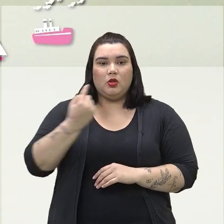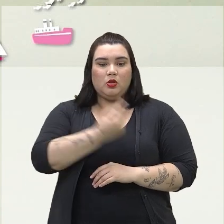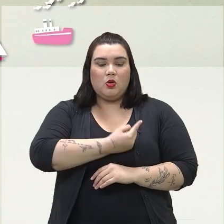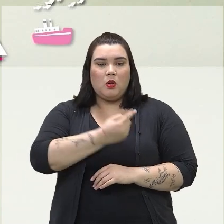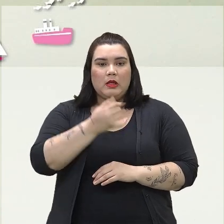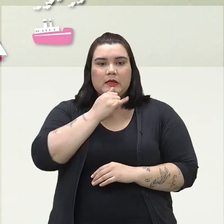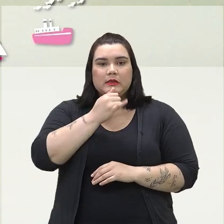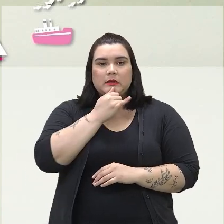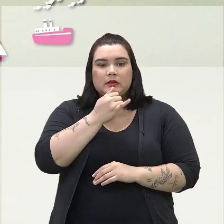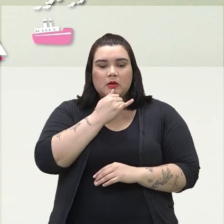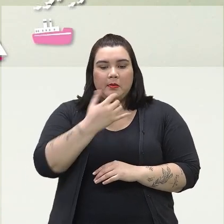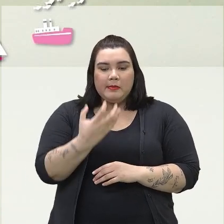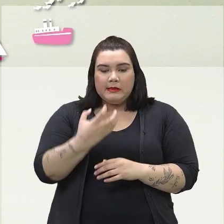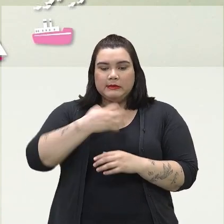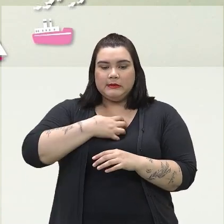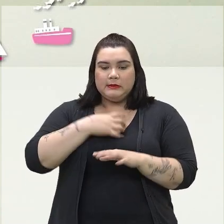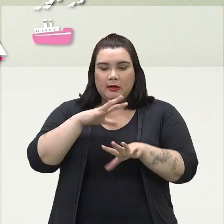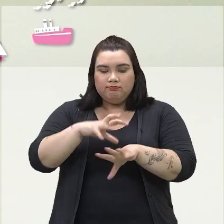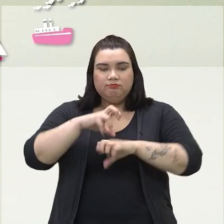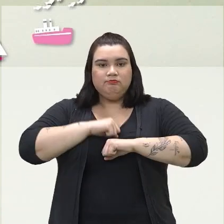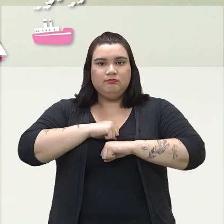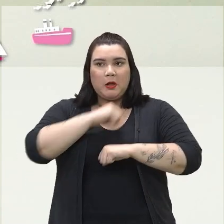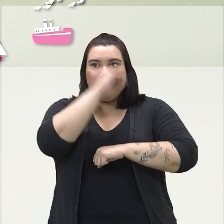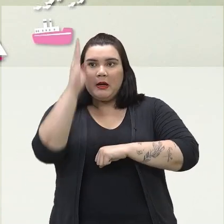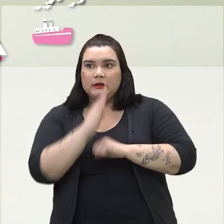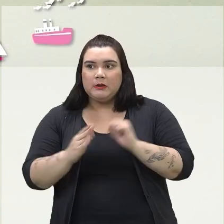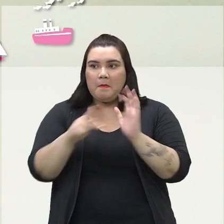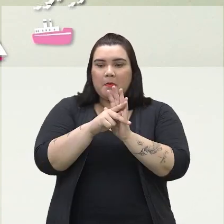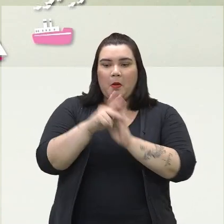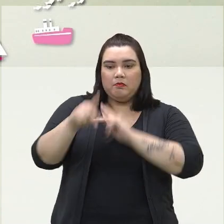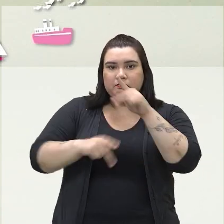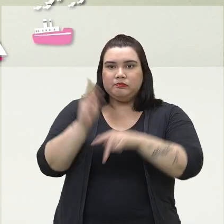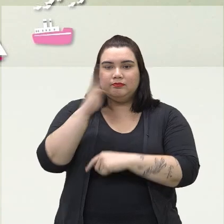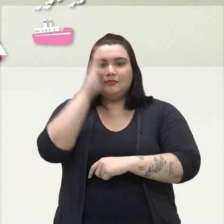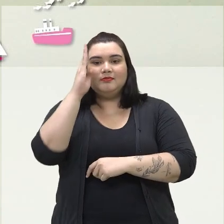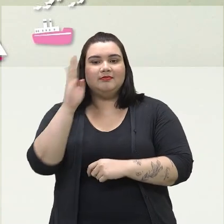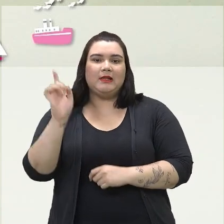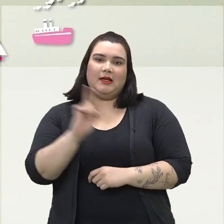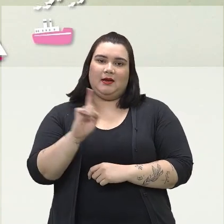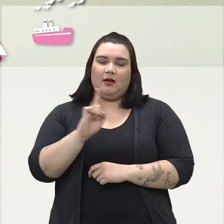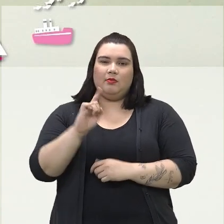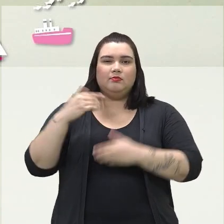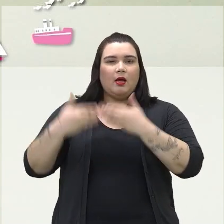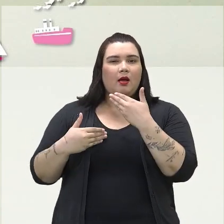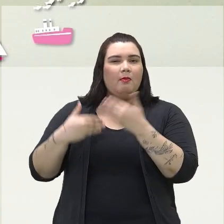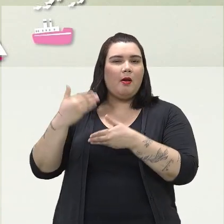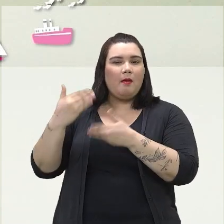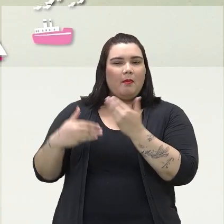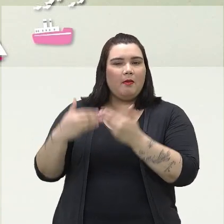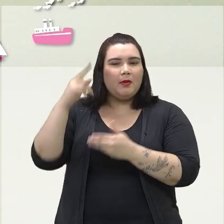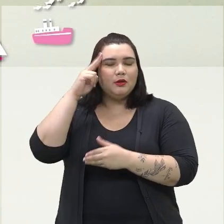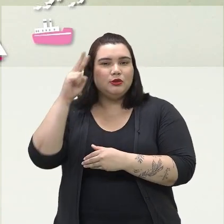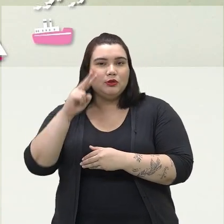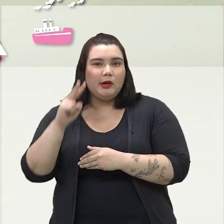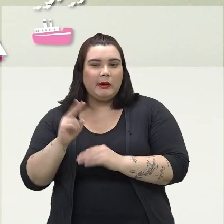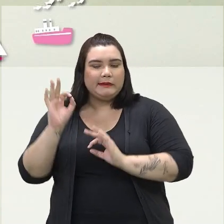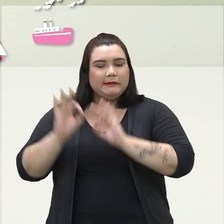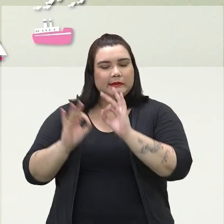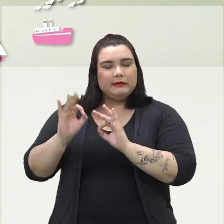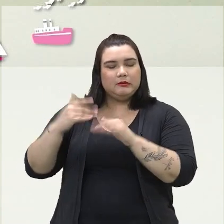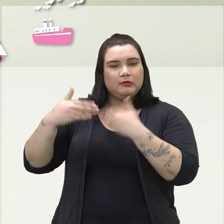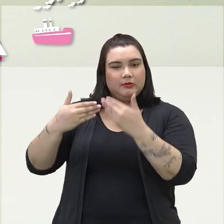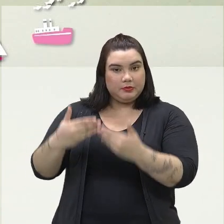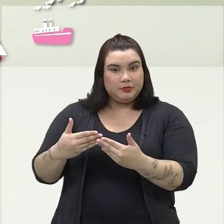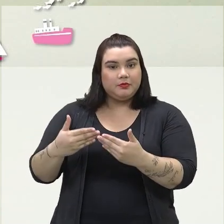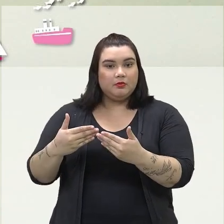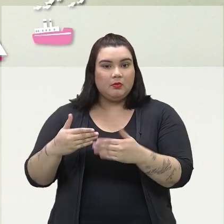sentimento de ser brasileiro, de pertencer à nação brasileira. Isso foi sendo construído ao longo dos processos históricos. Para vocês terem